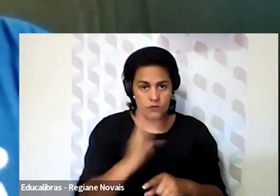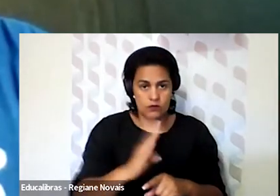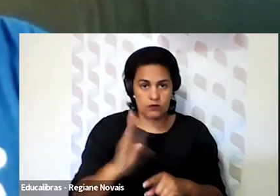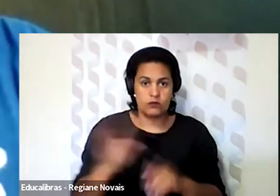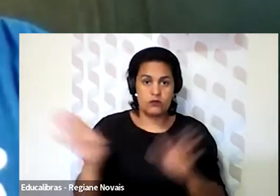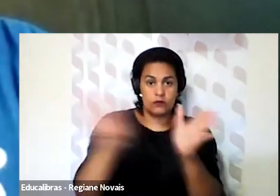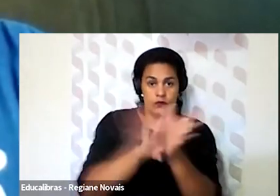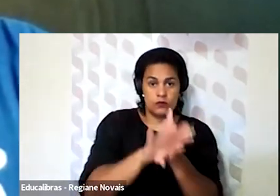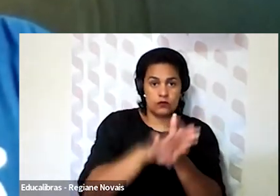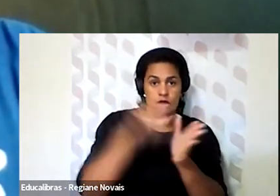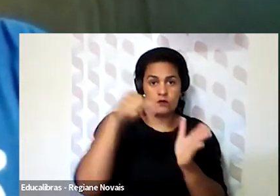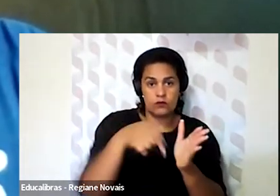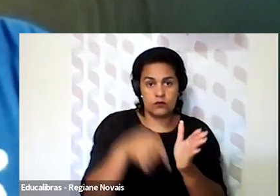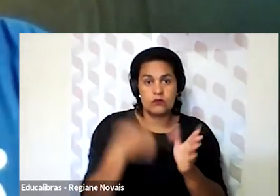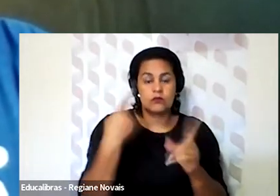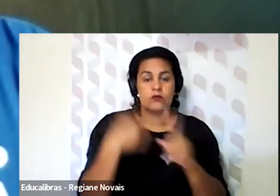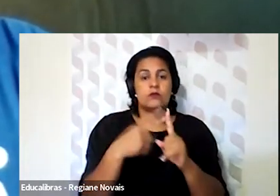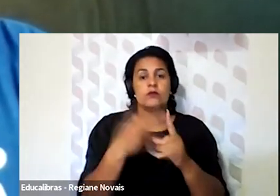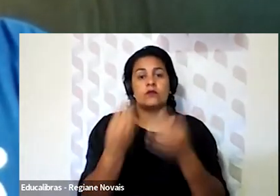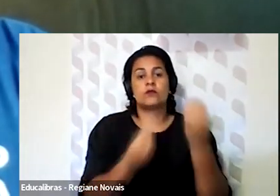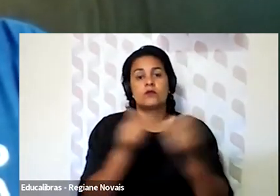ele se comportava, né, em relação